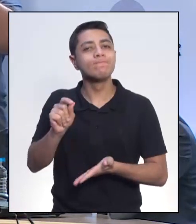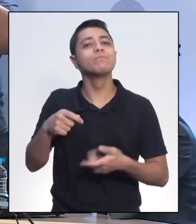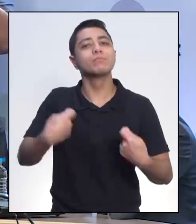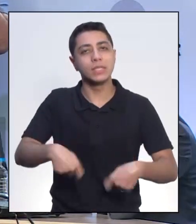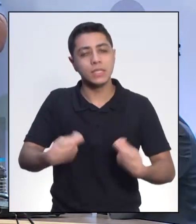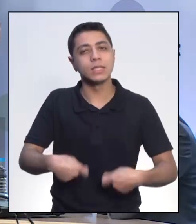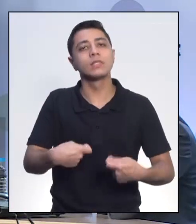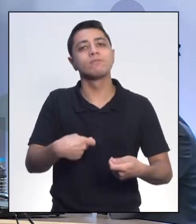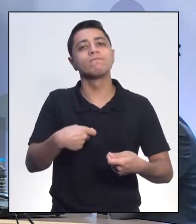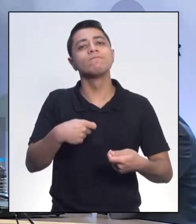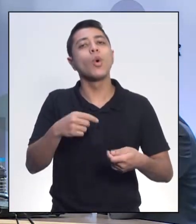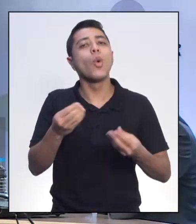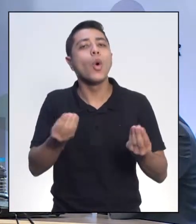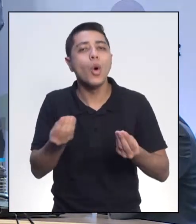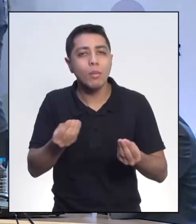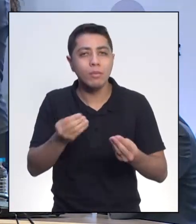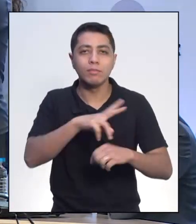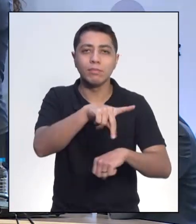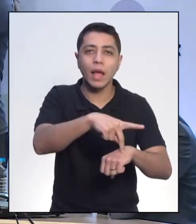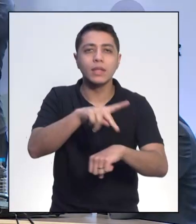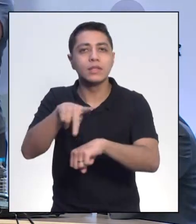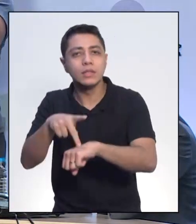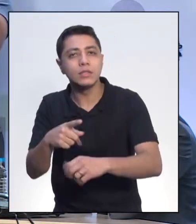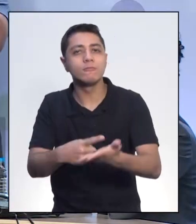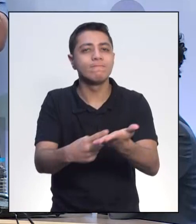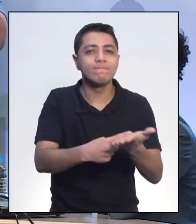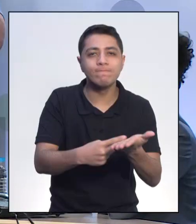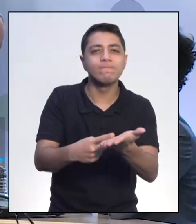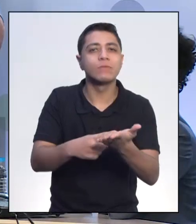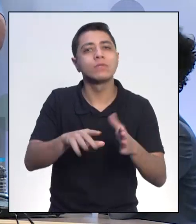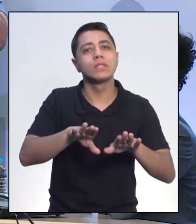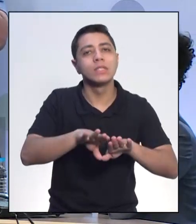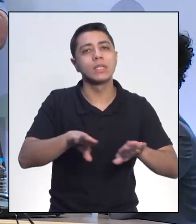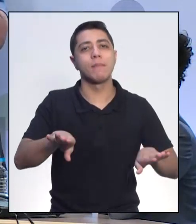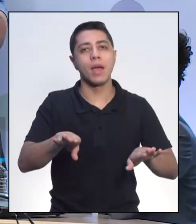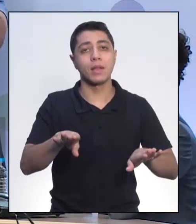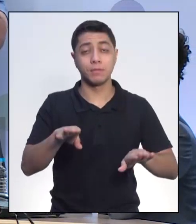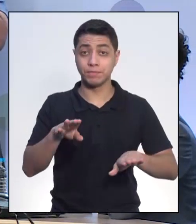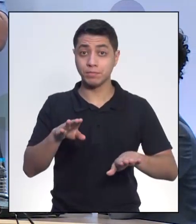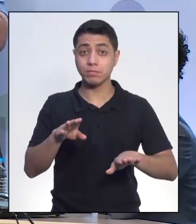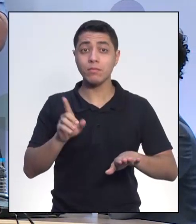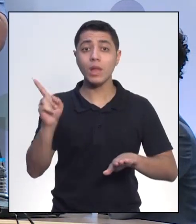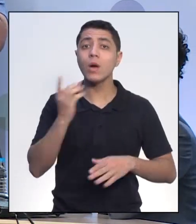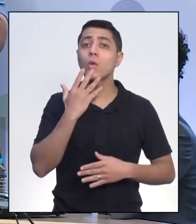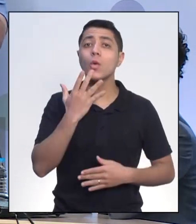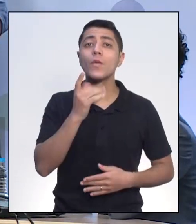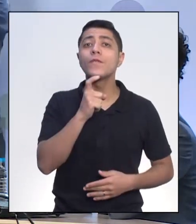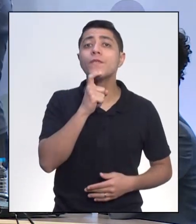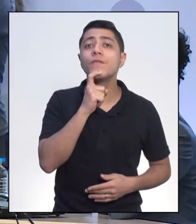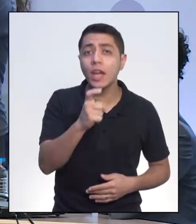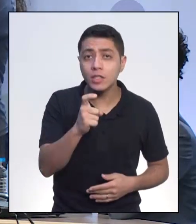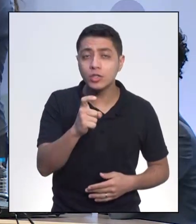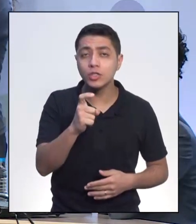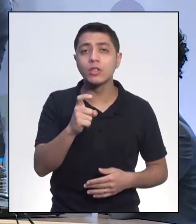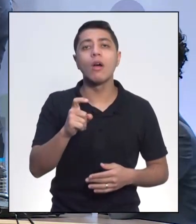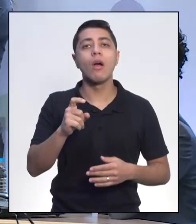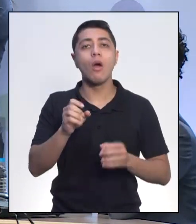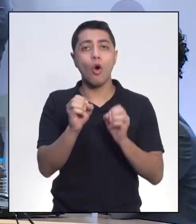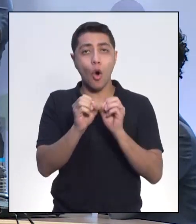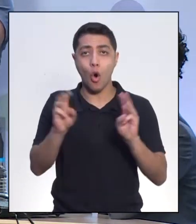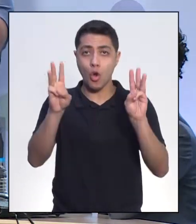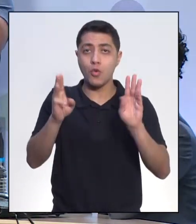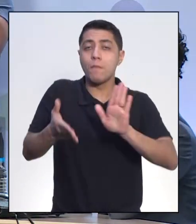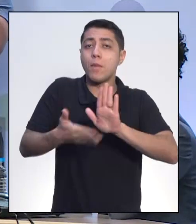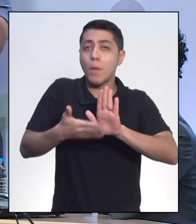a proposta da ONU, né? Então, a parte verde ficaria lá, né, a parte dos palestinos, né? Porque lá na parte onde está em